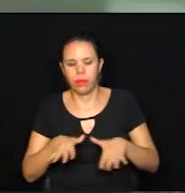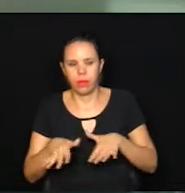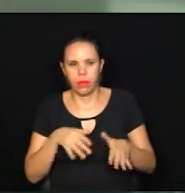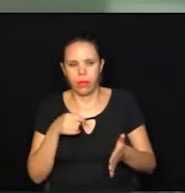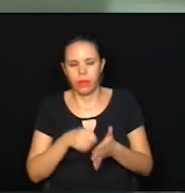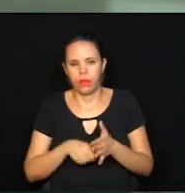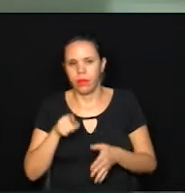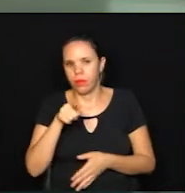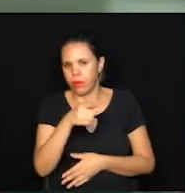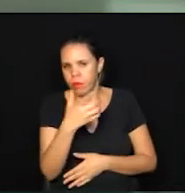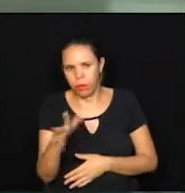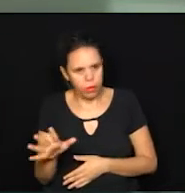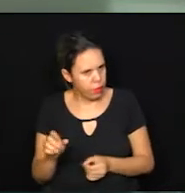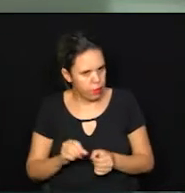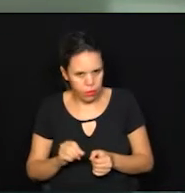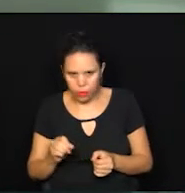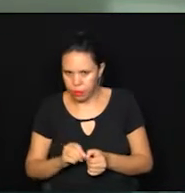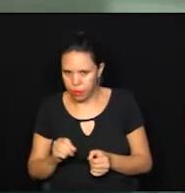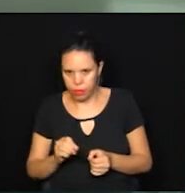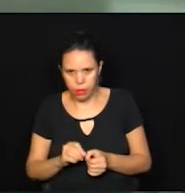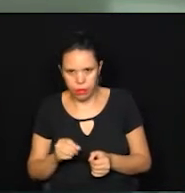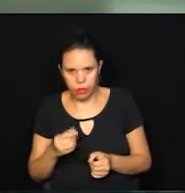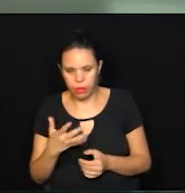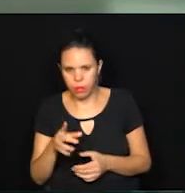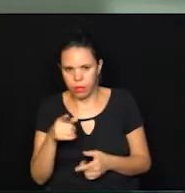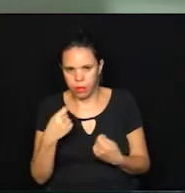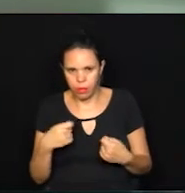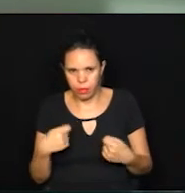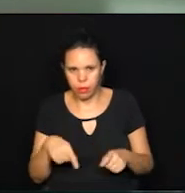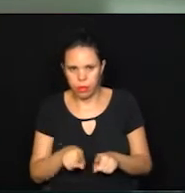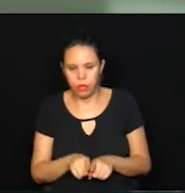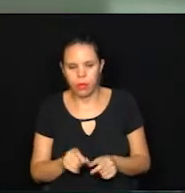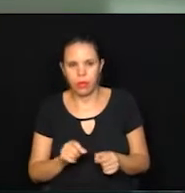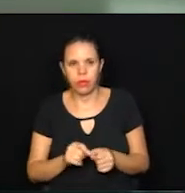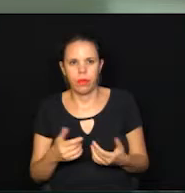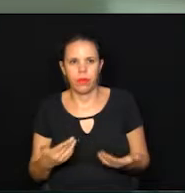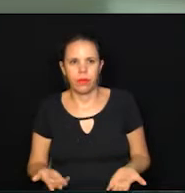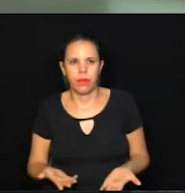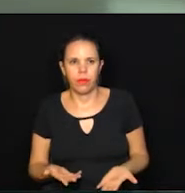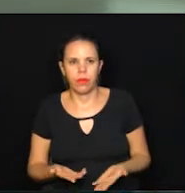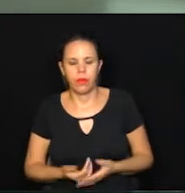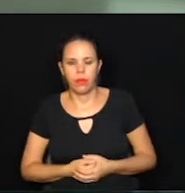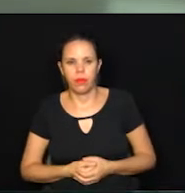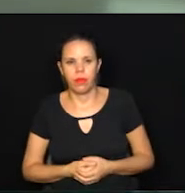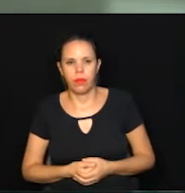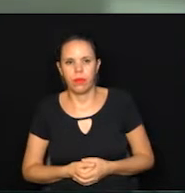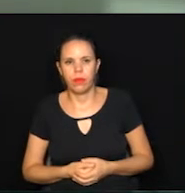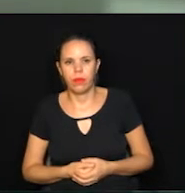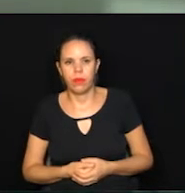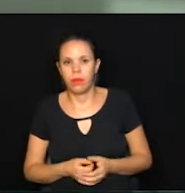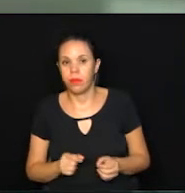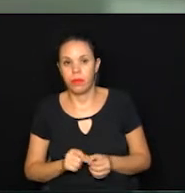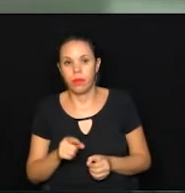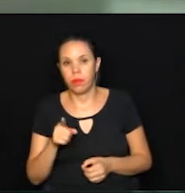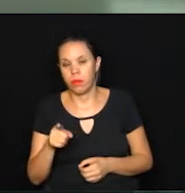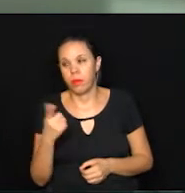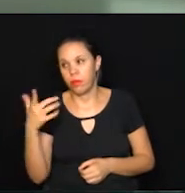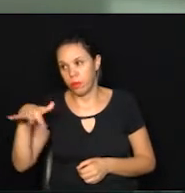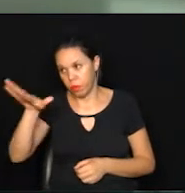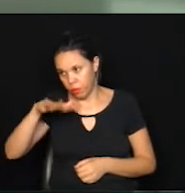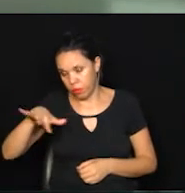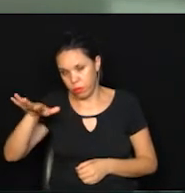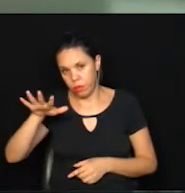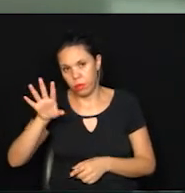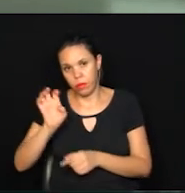se você não quer fazer porque você precisa fazer, você vai fazer porque os outros